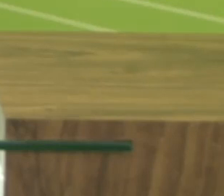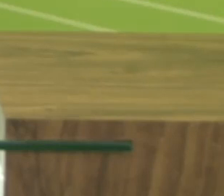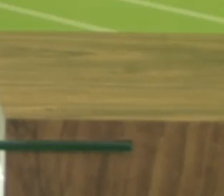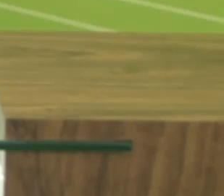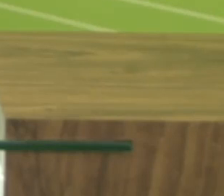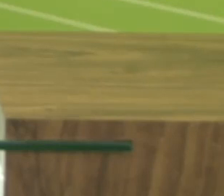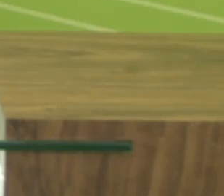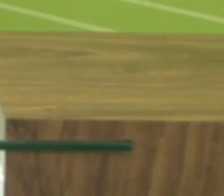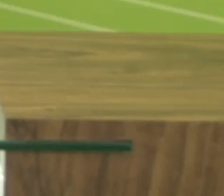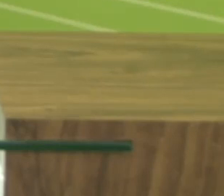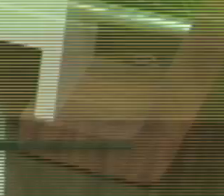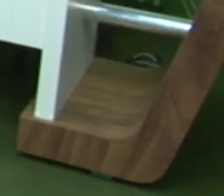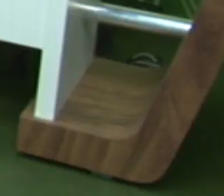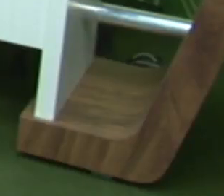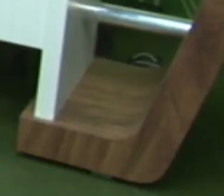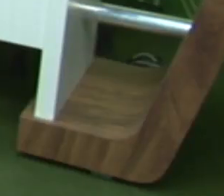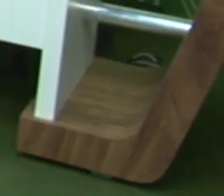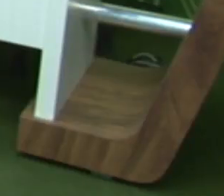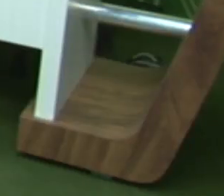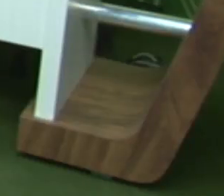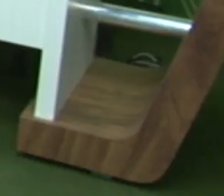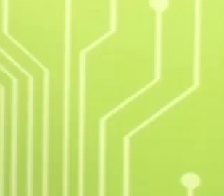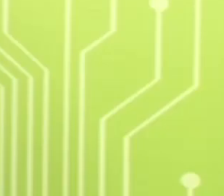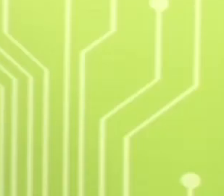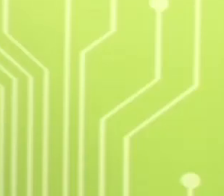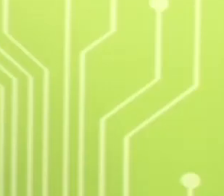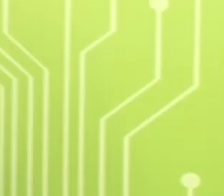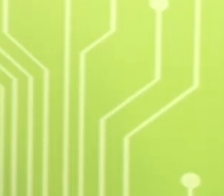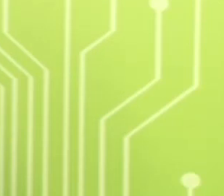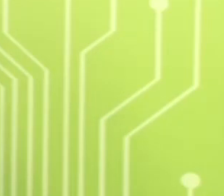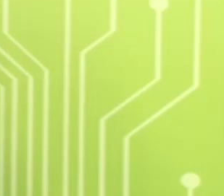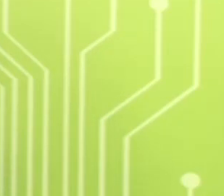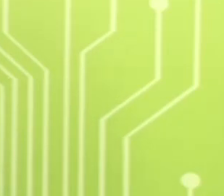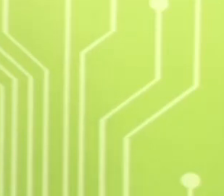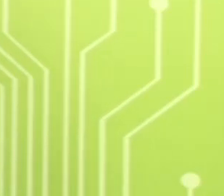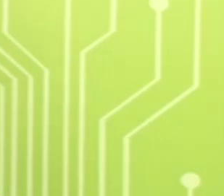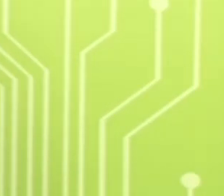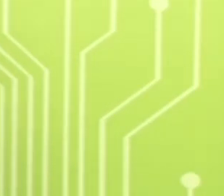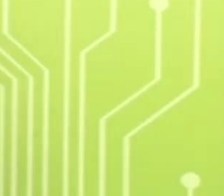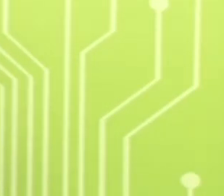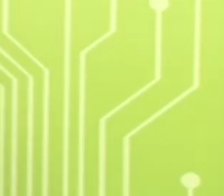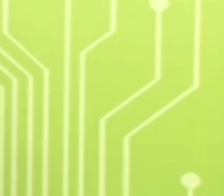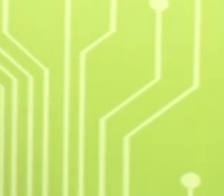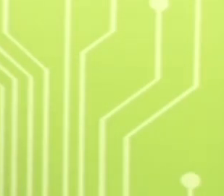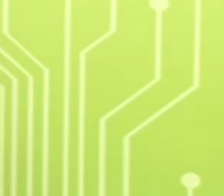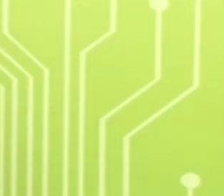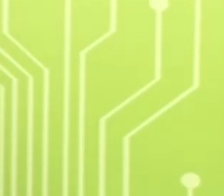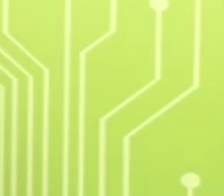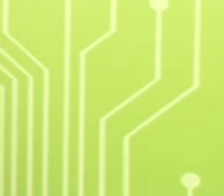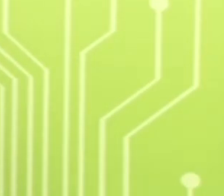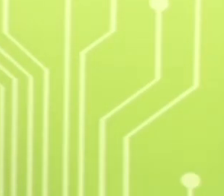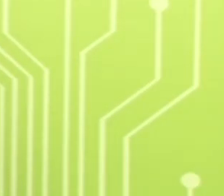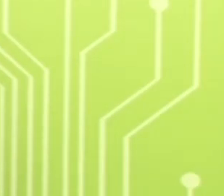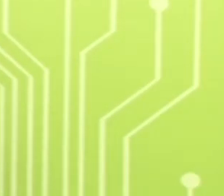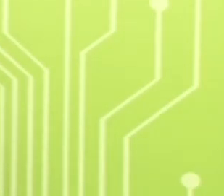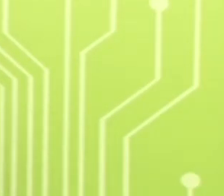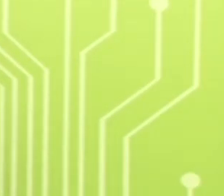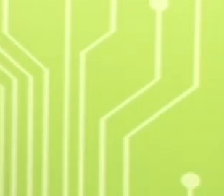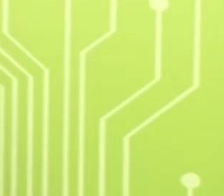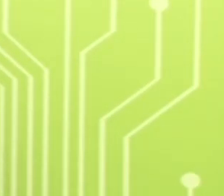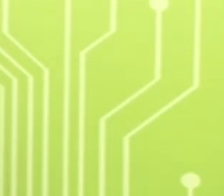Esse foi o foco das respostas. Perfeito. O foco está correto. A influência da taxa de câmbio no comércio exterior,